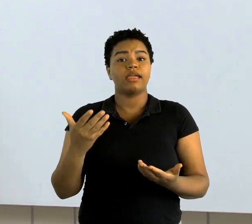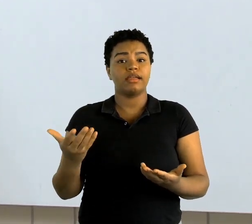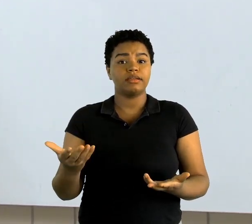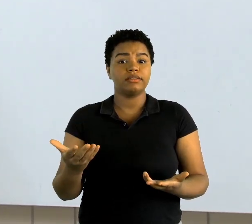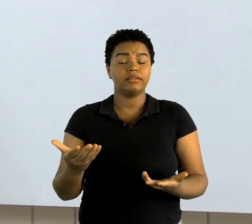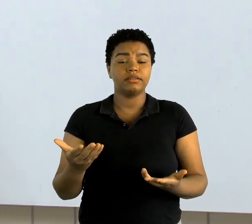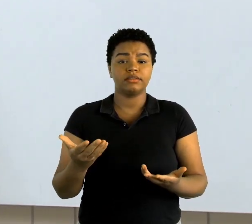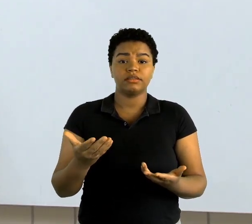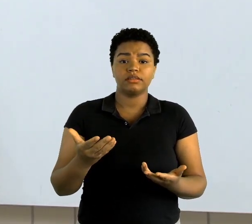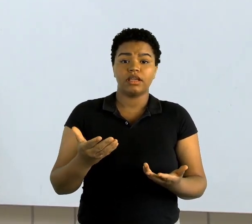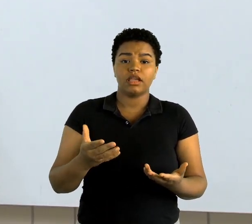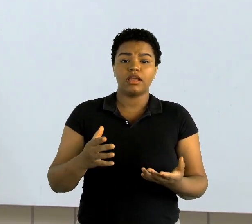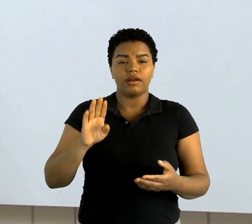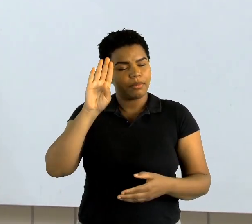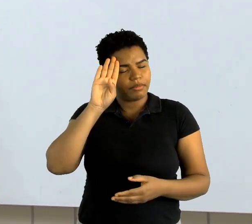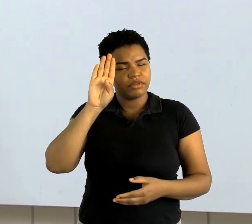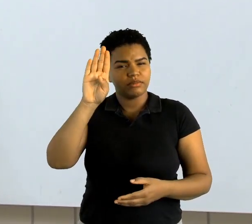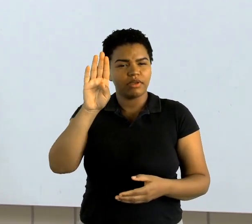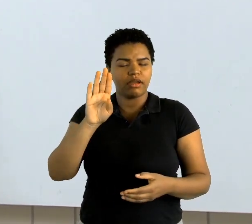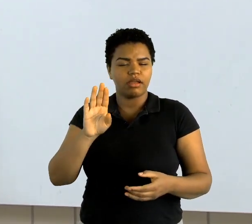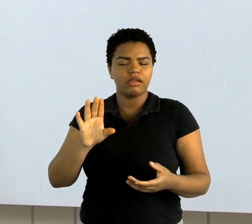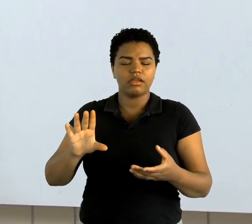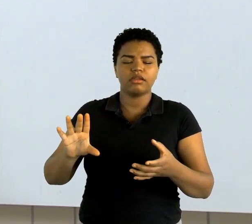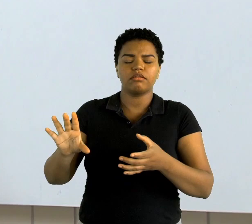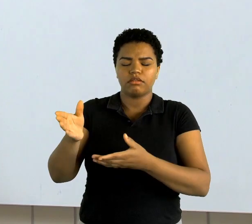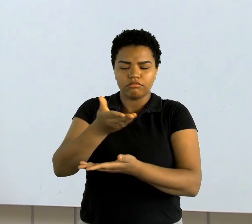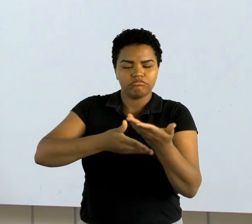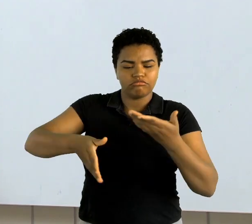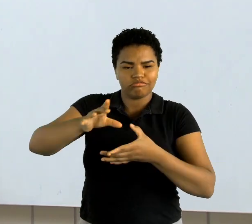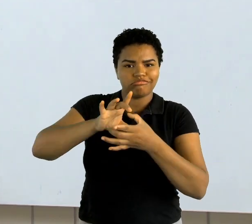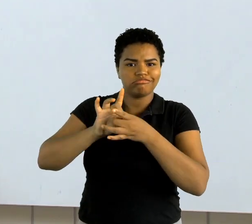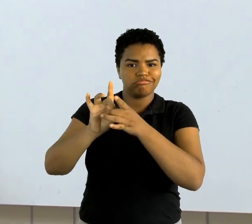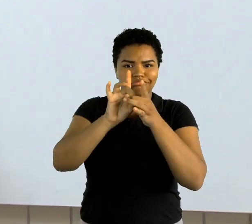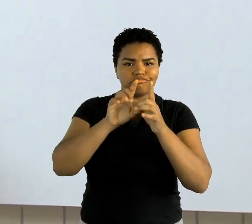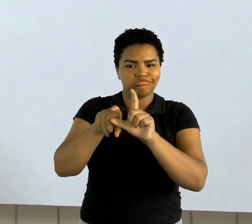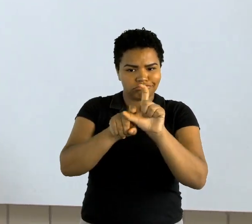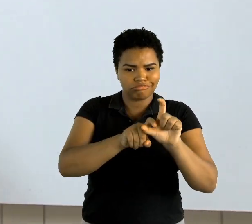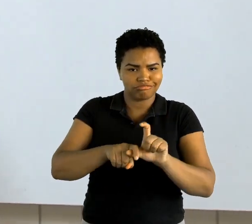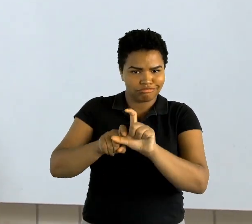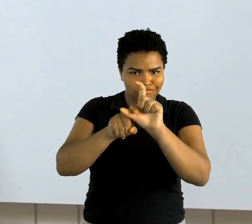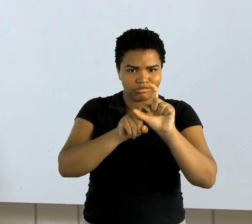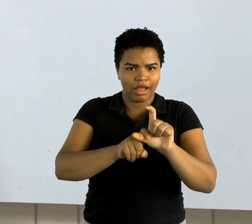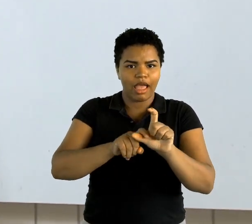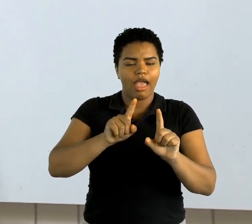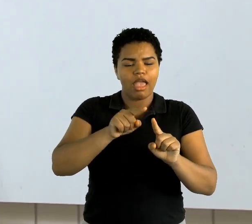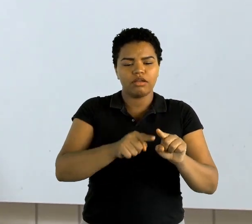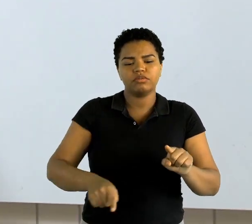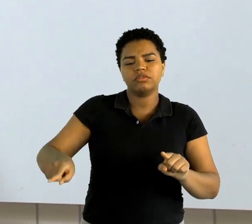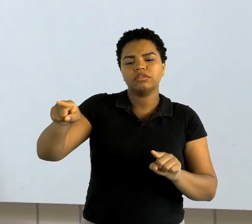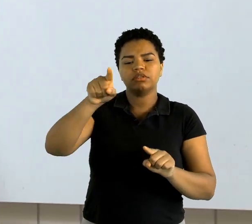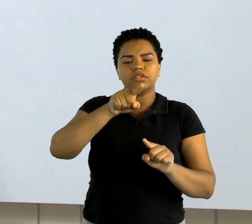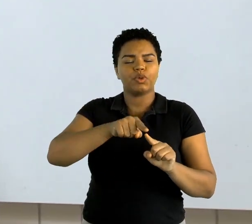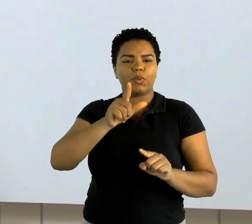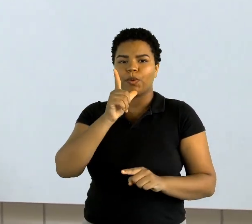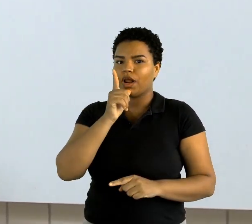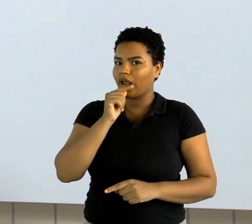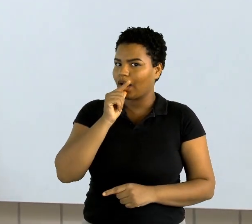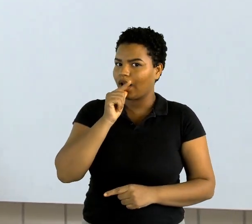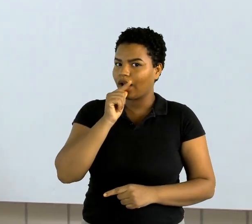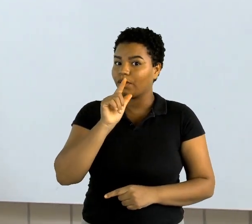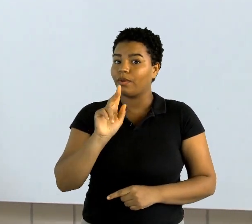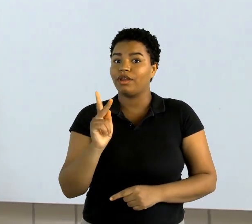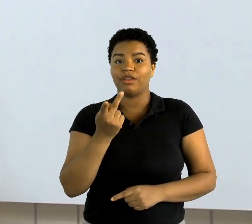essa integração, dessa interdependência, é chamado de ciclo da água ou ciclo